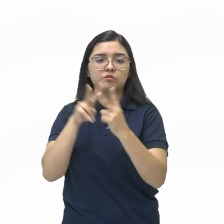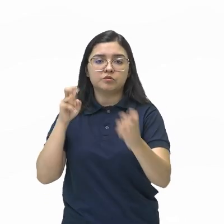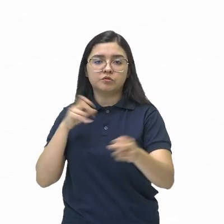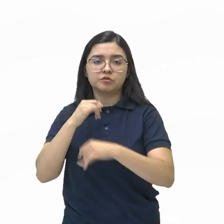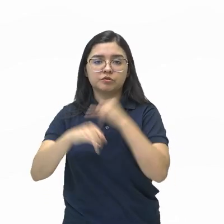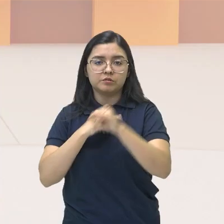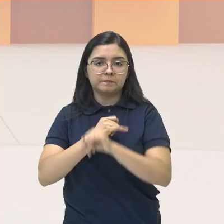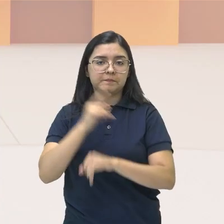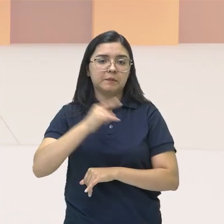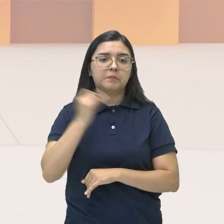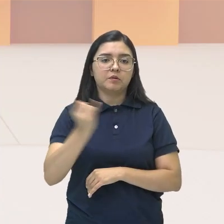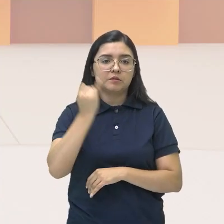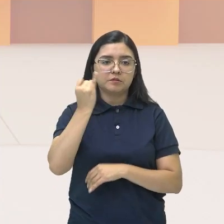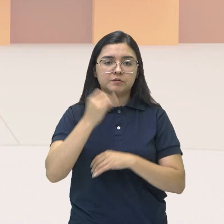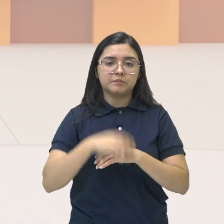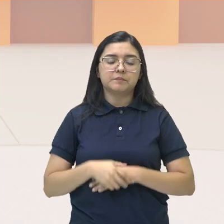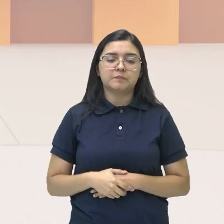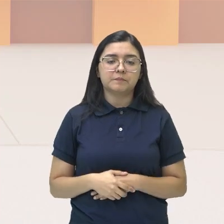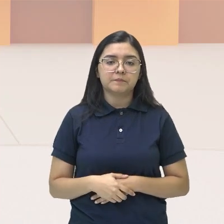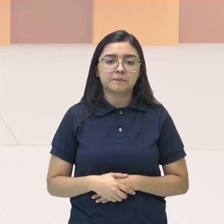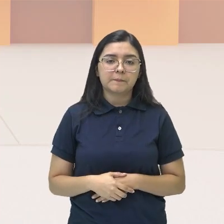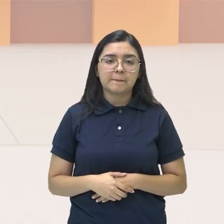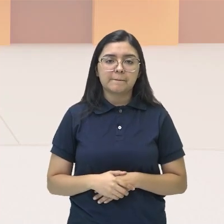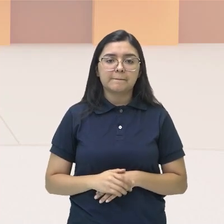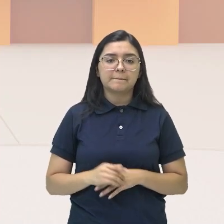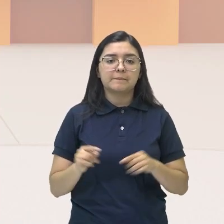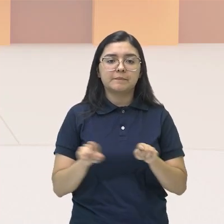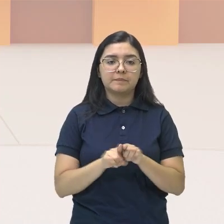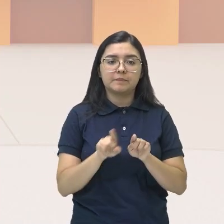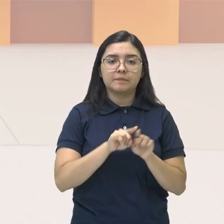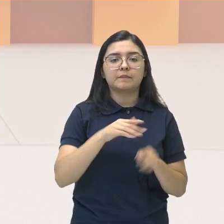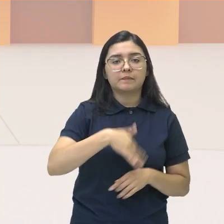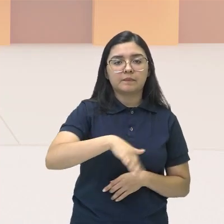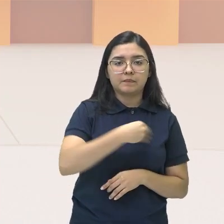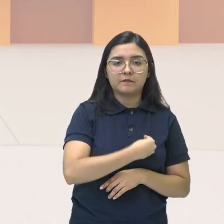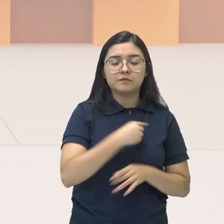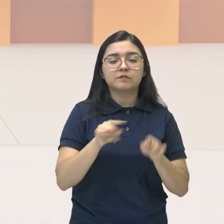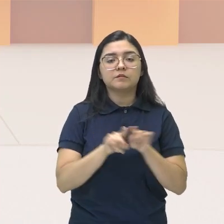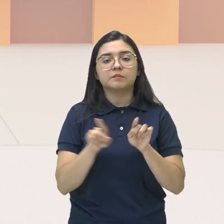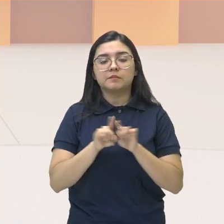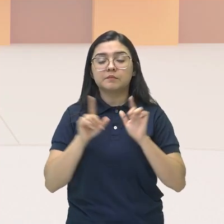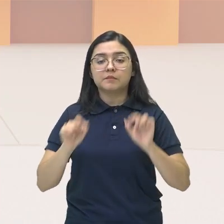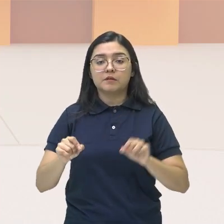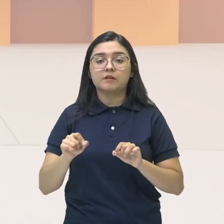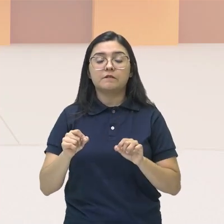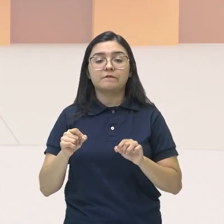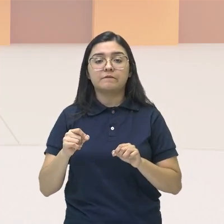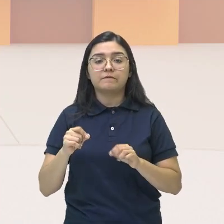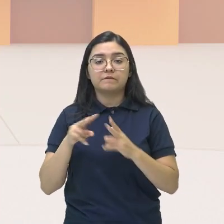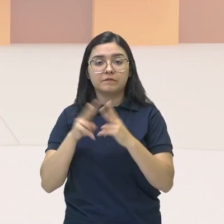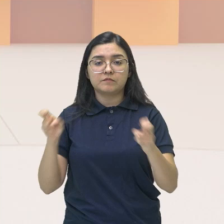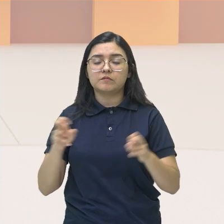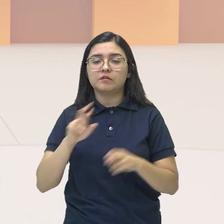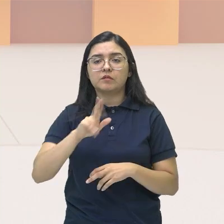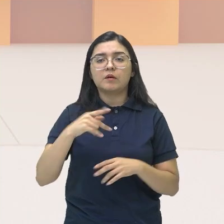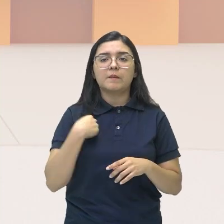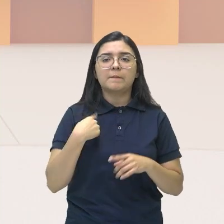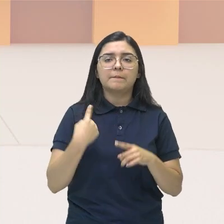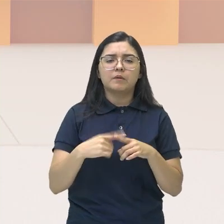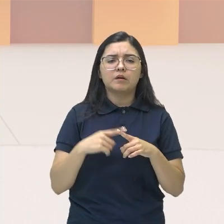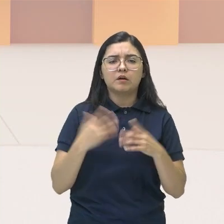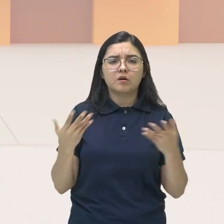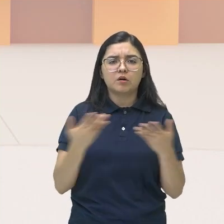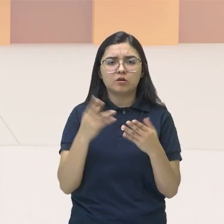Isso é muito importante. É muito importante, tanto no físico quanto no digital. Não é porque agora eu não estou